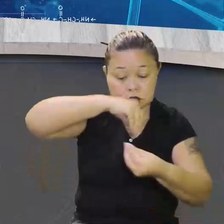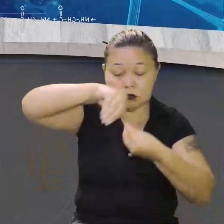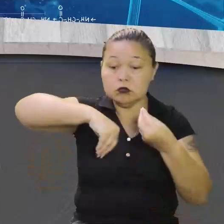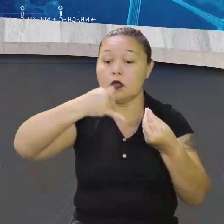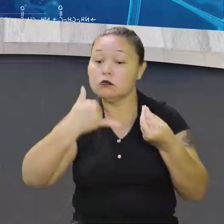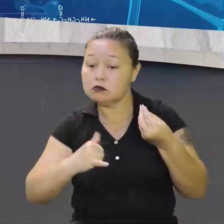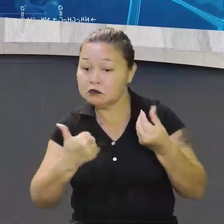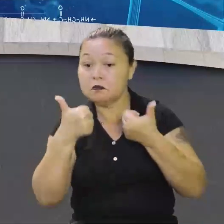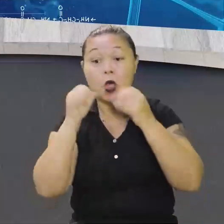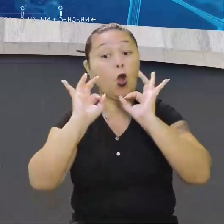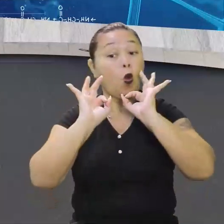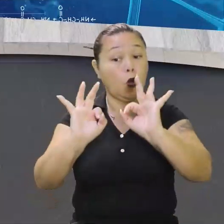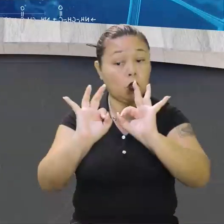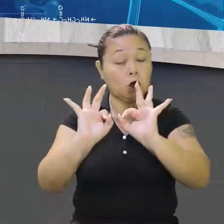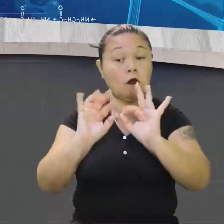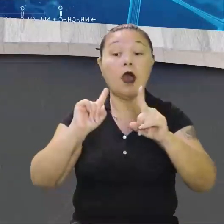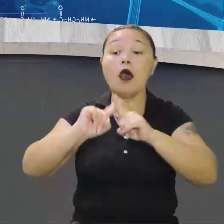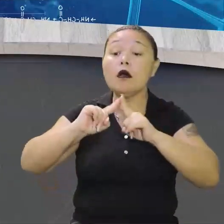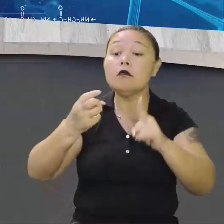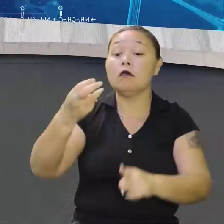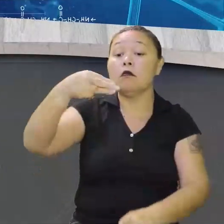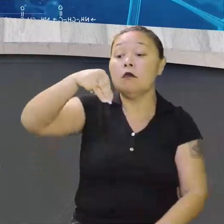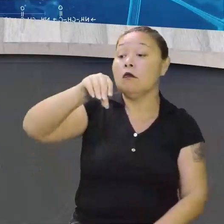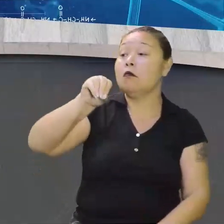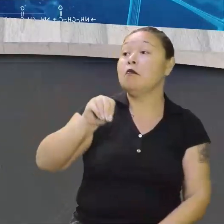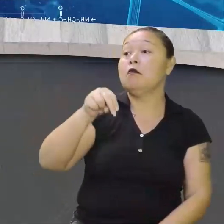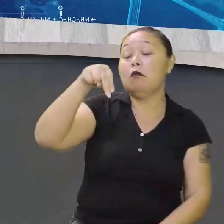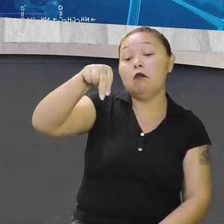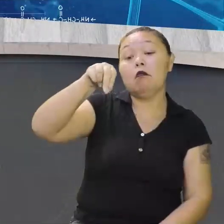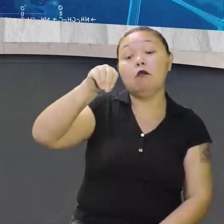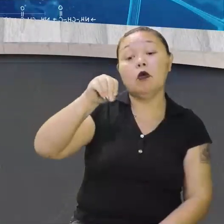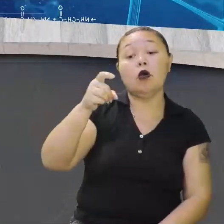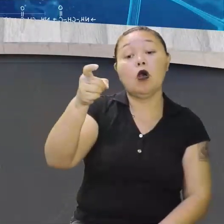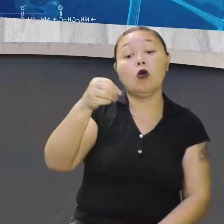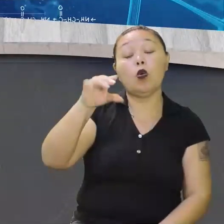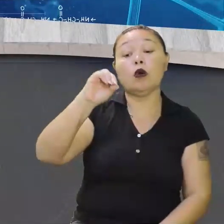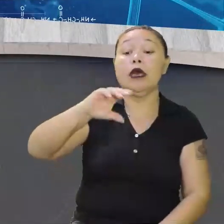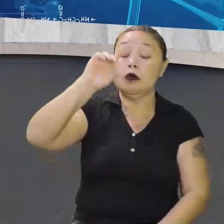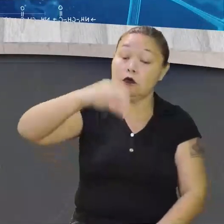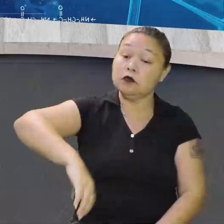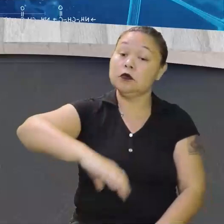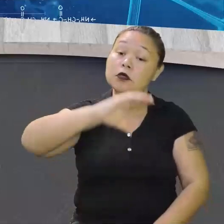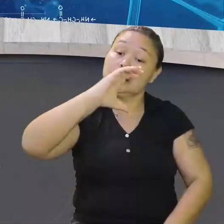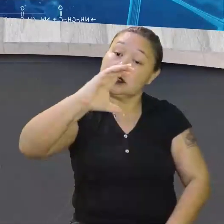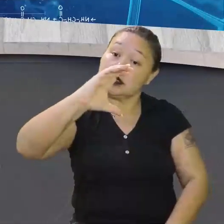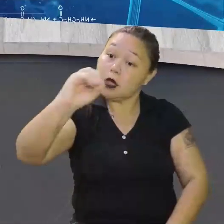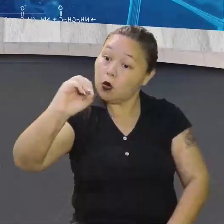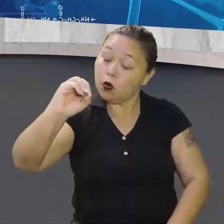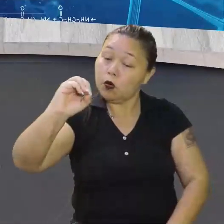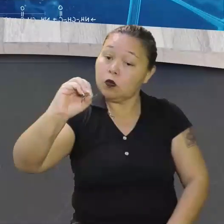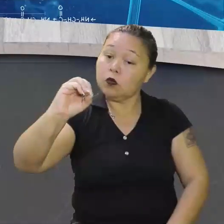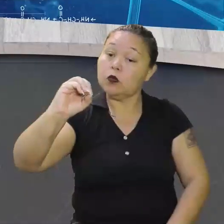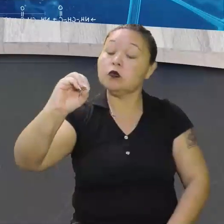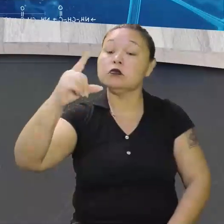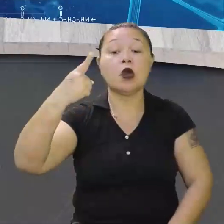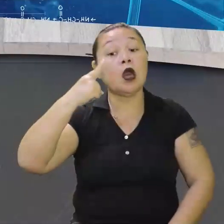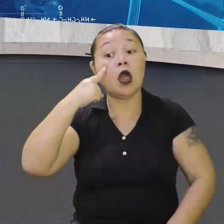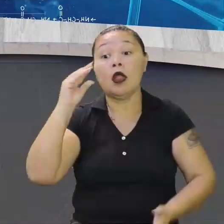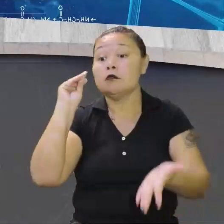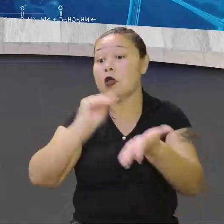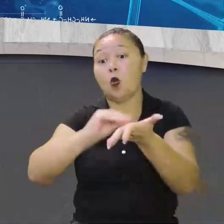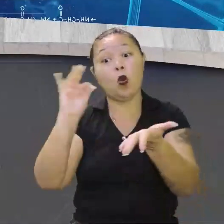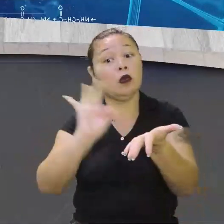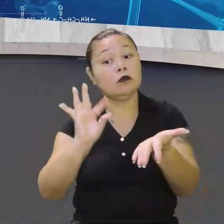Ótimo. Mas se produz monóxido de carbono, o monóxido de carbono é o CO. A reação não é completa